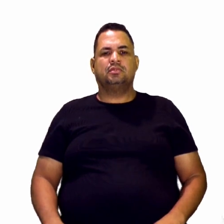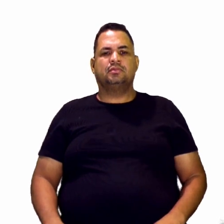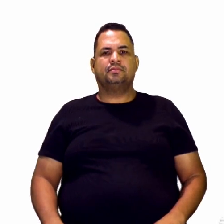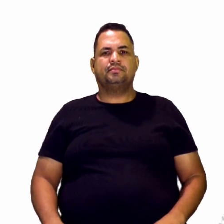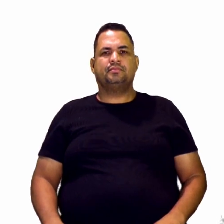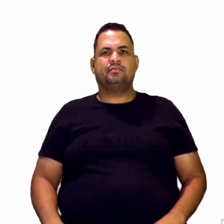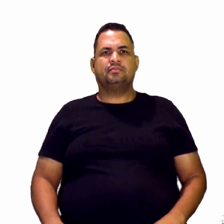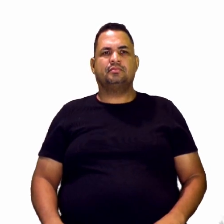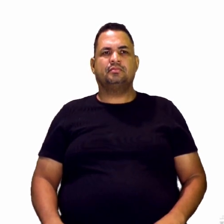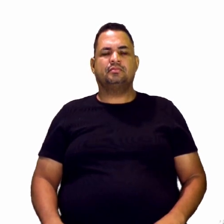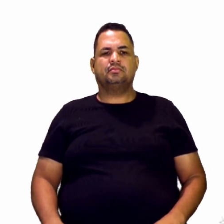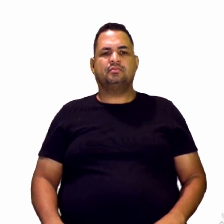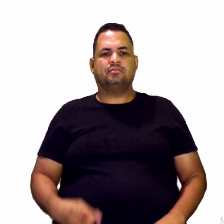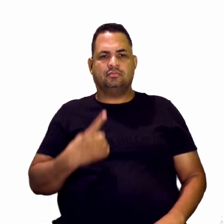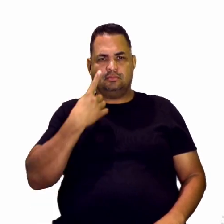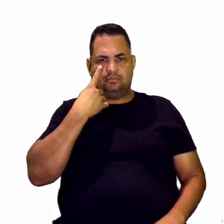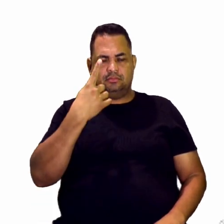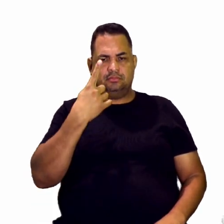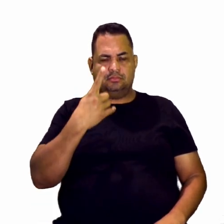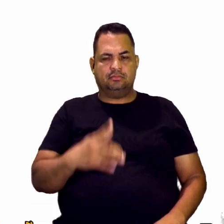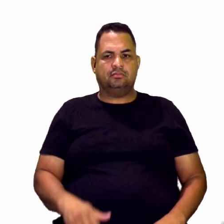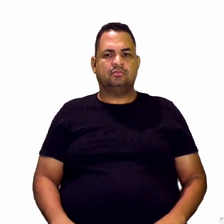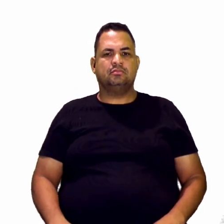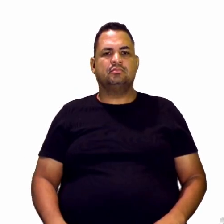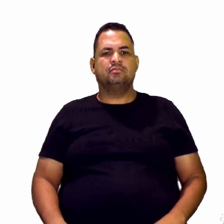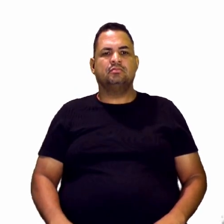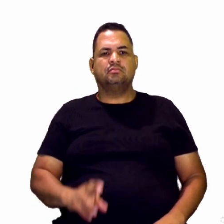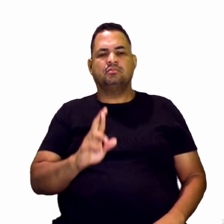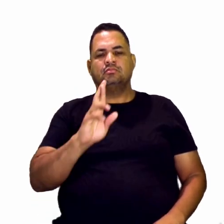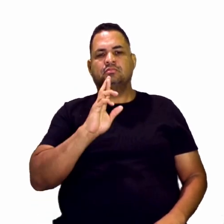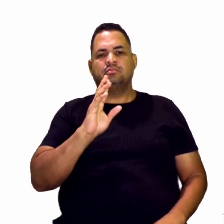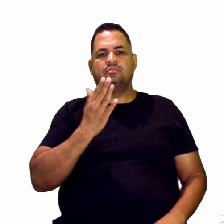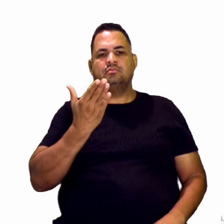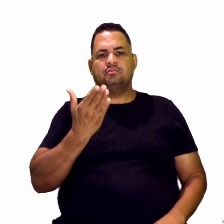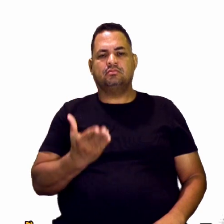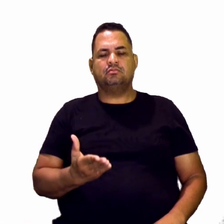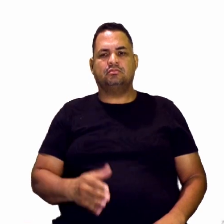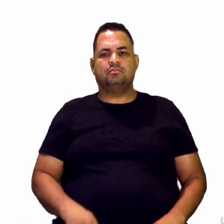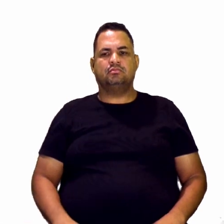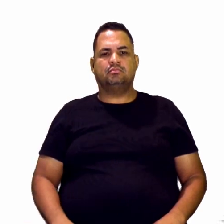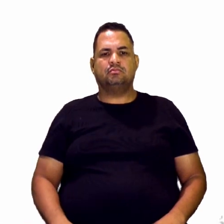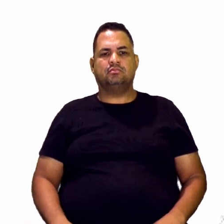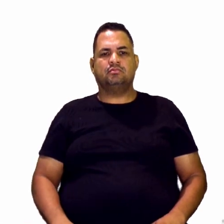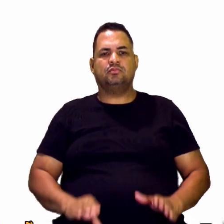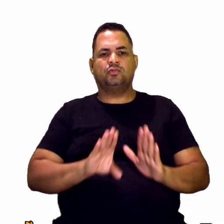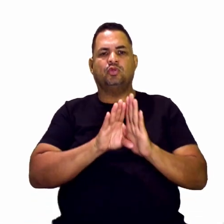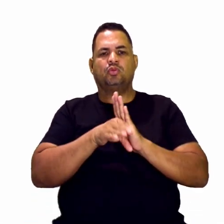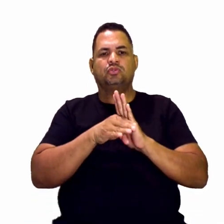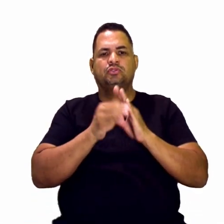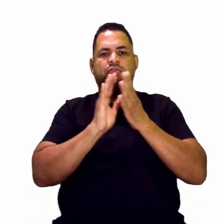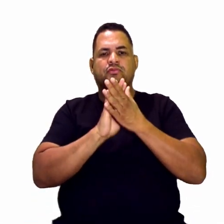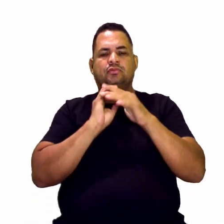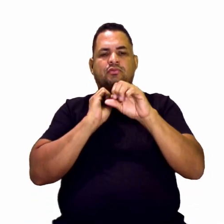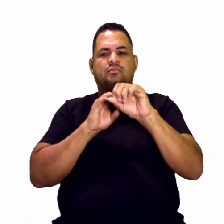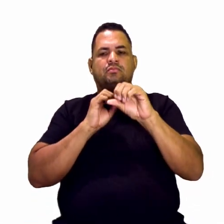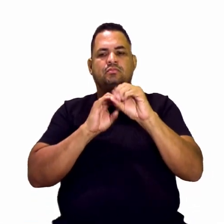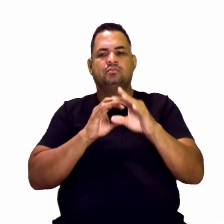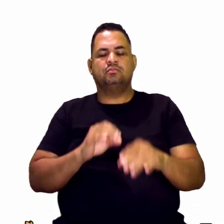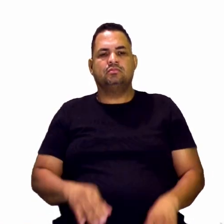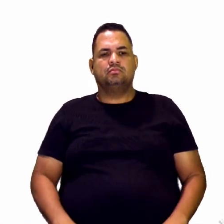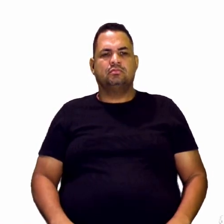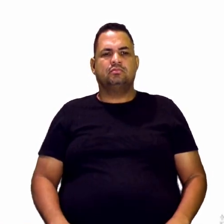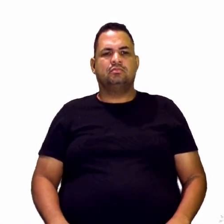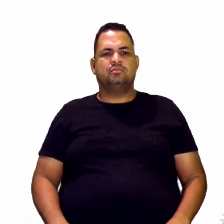Mas vamos ver aqui a resposta, digamos, o conceito que foi passado.